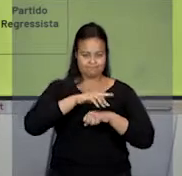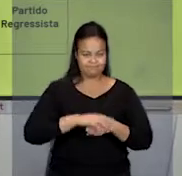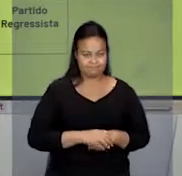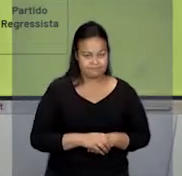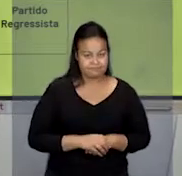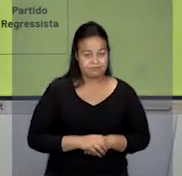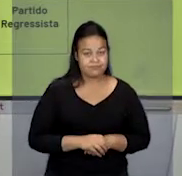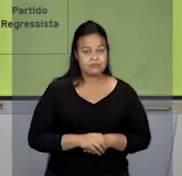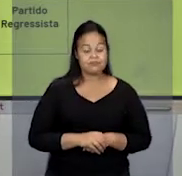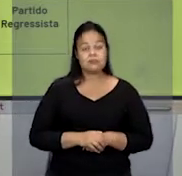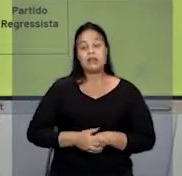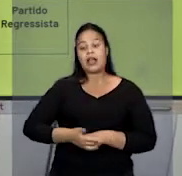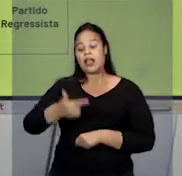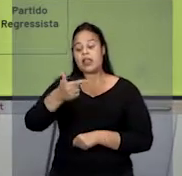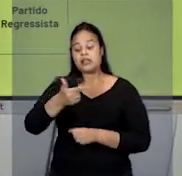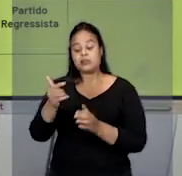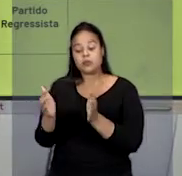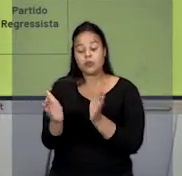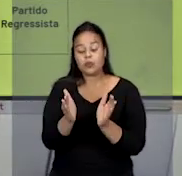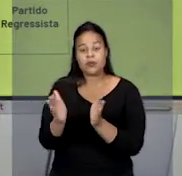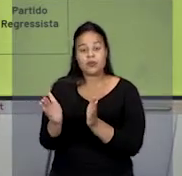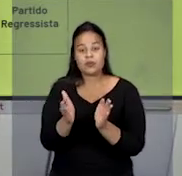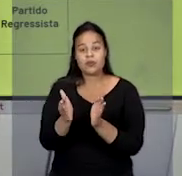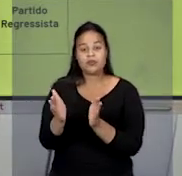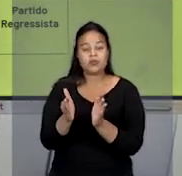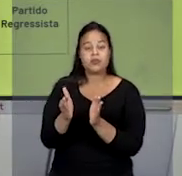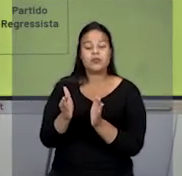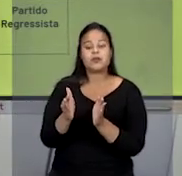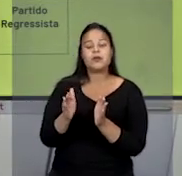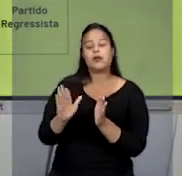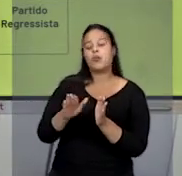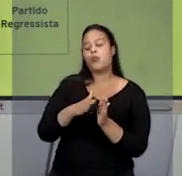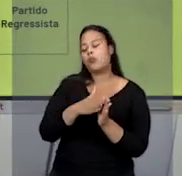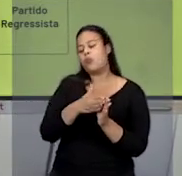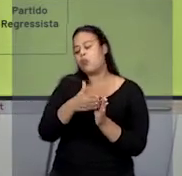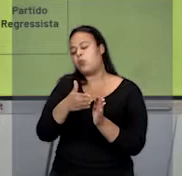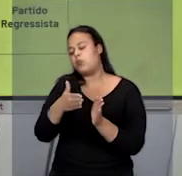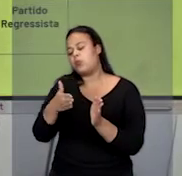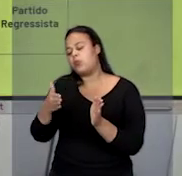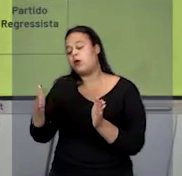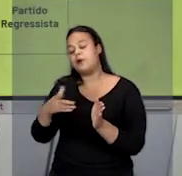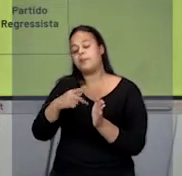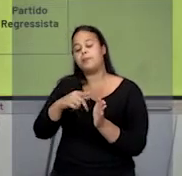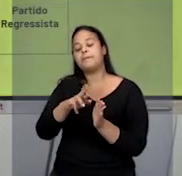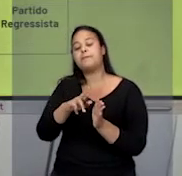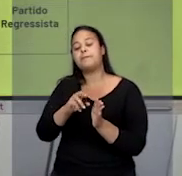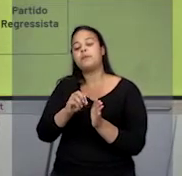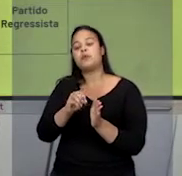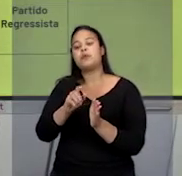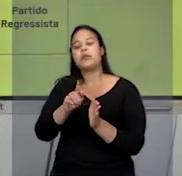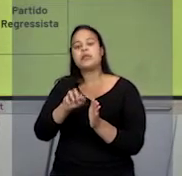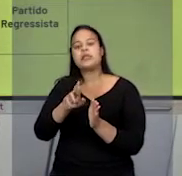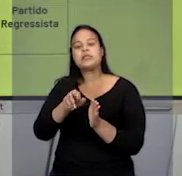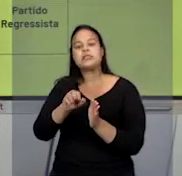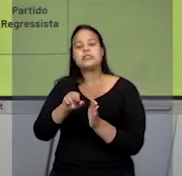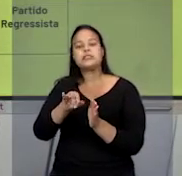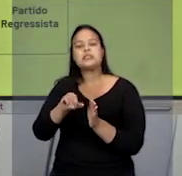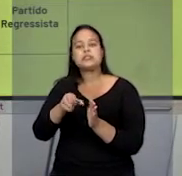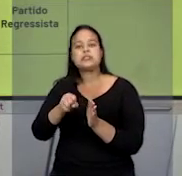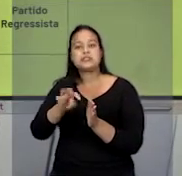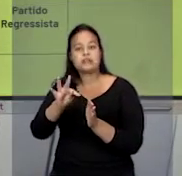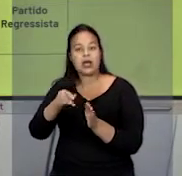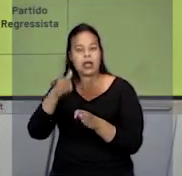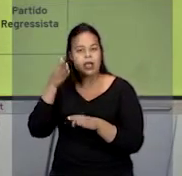Na segunda parte da regência, nós temos o Partido Progressista, né, que busca mais avanços, e o